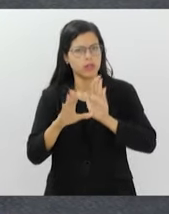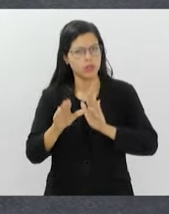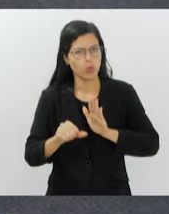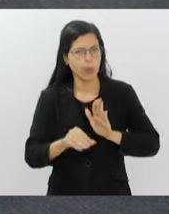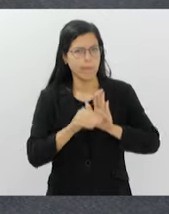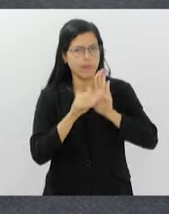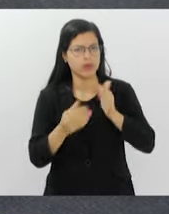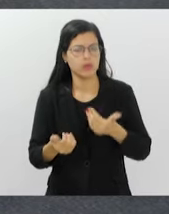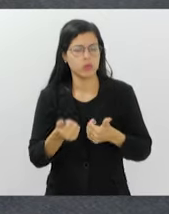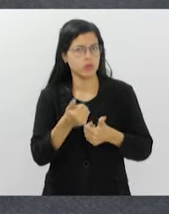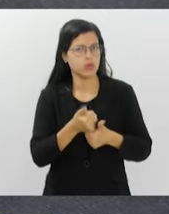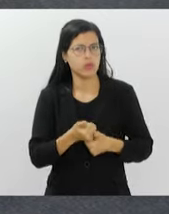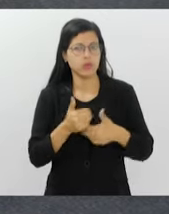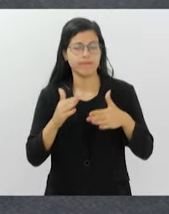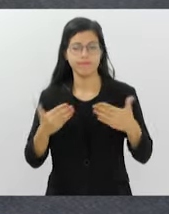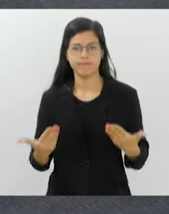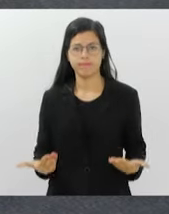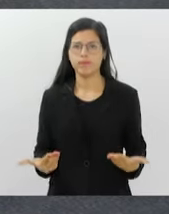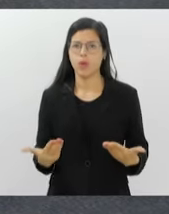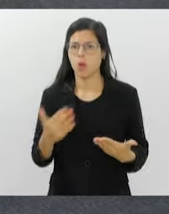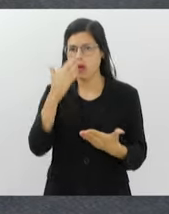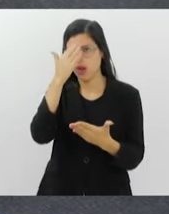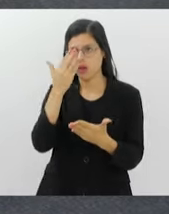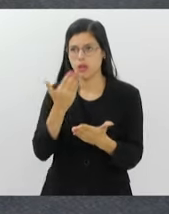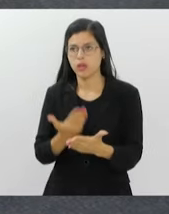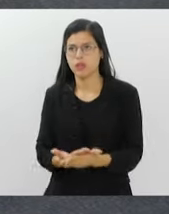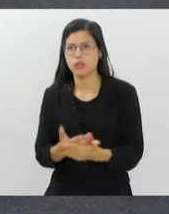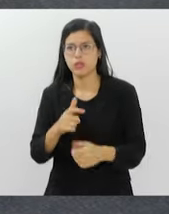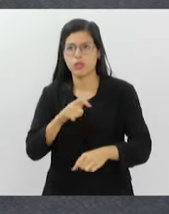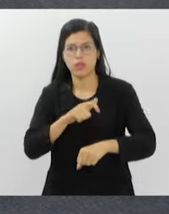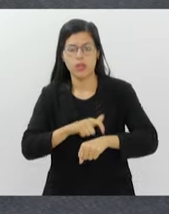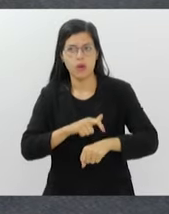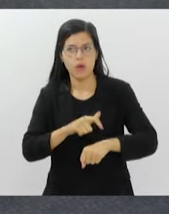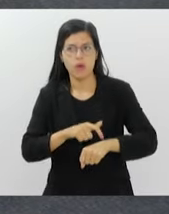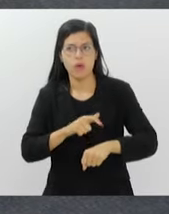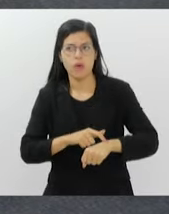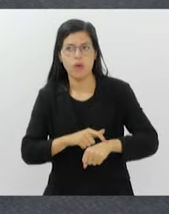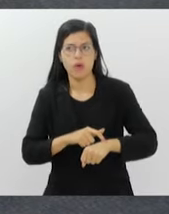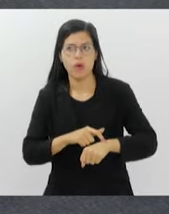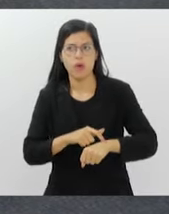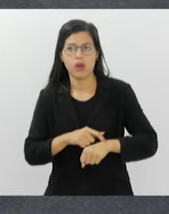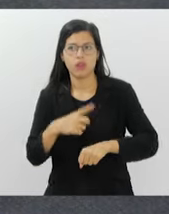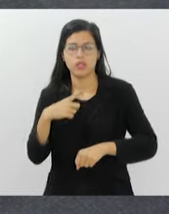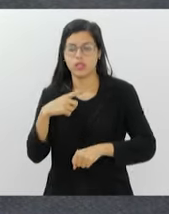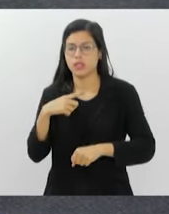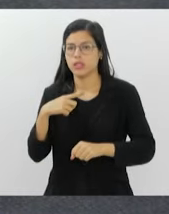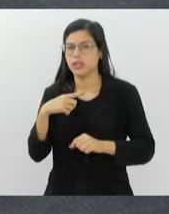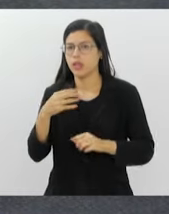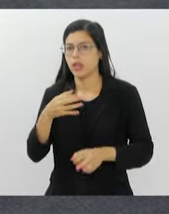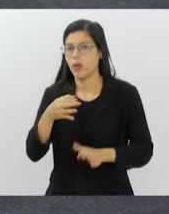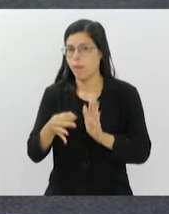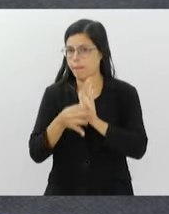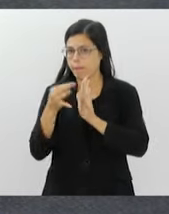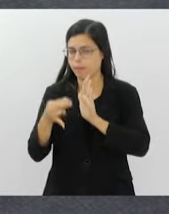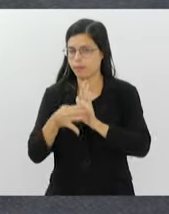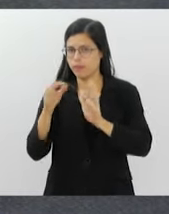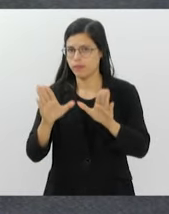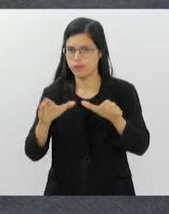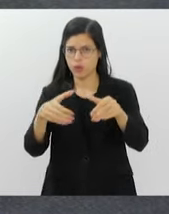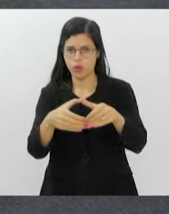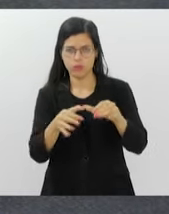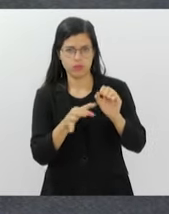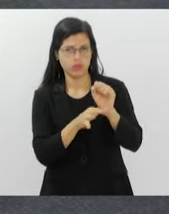substitutivo então acho que já tá na hora de vir o parecer da comissão de segurança e nós